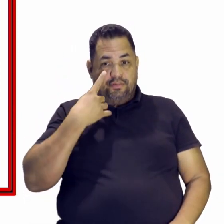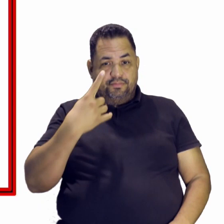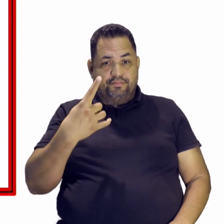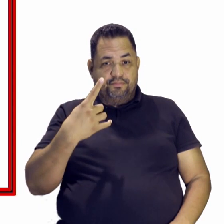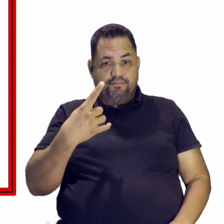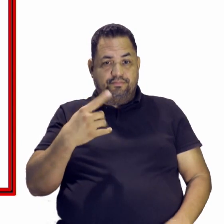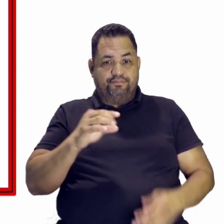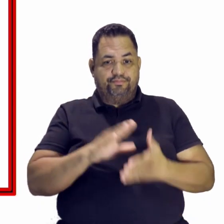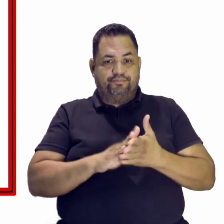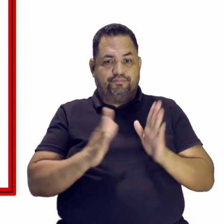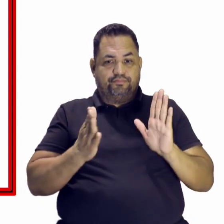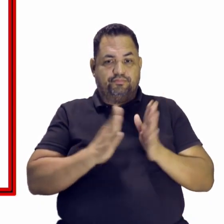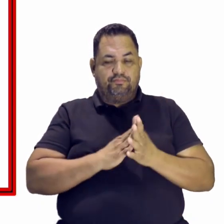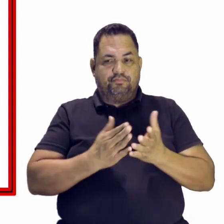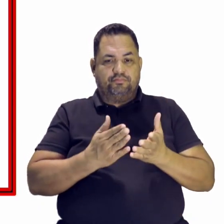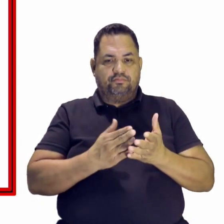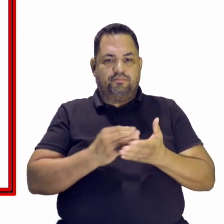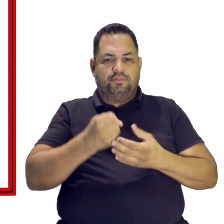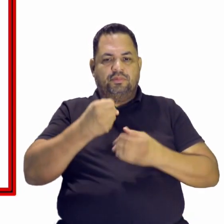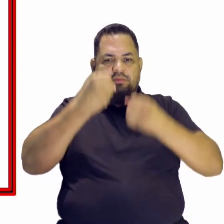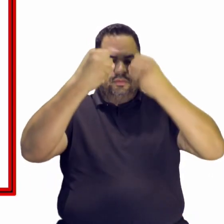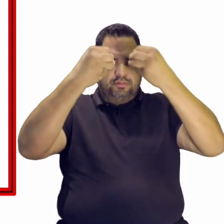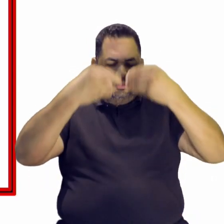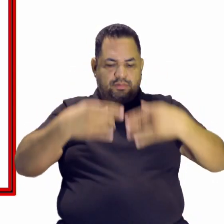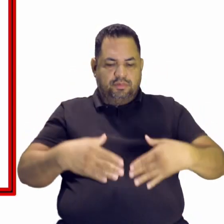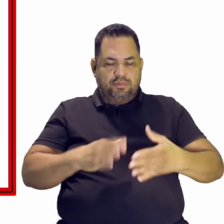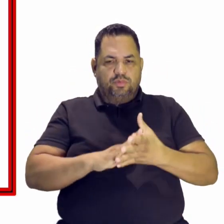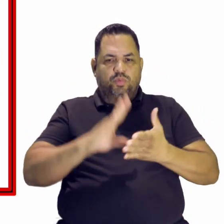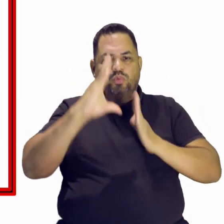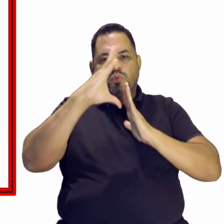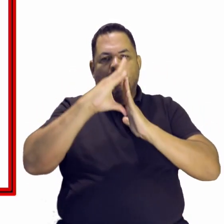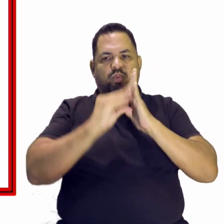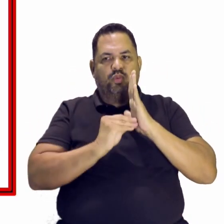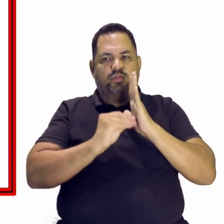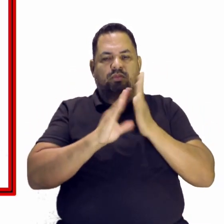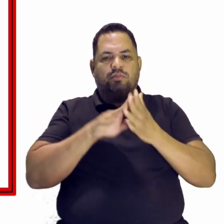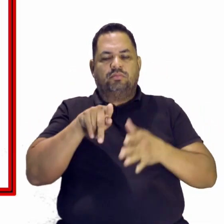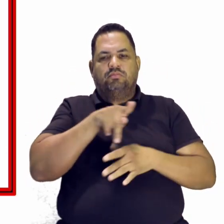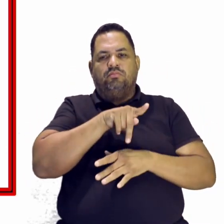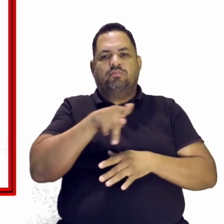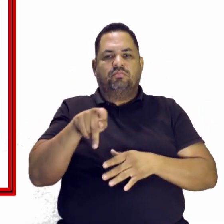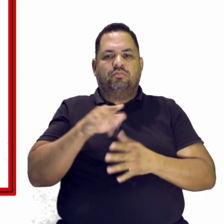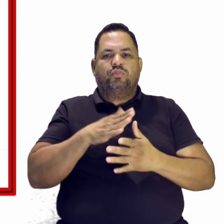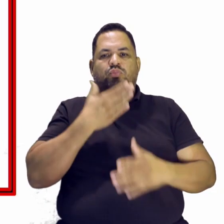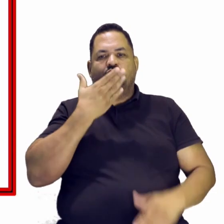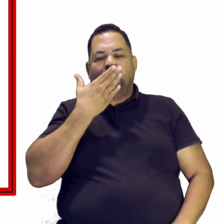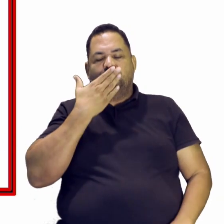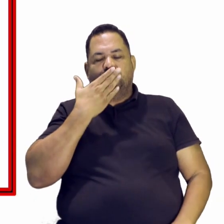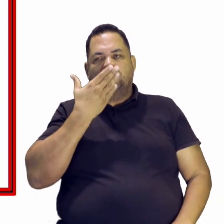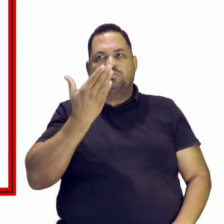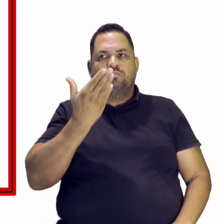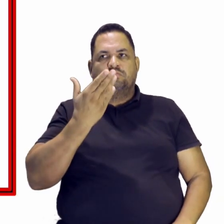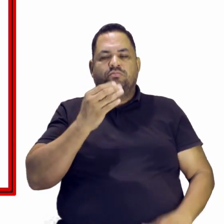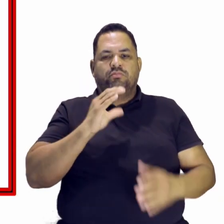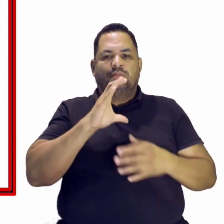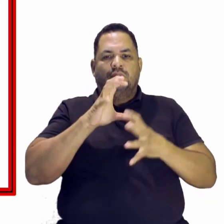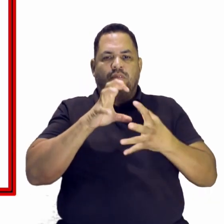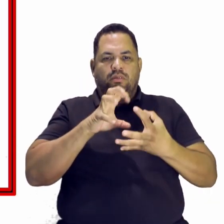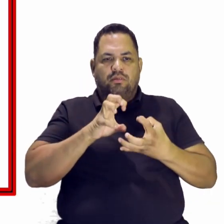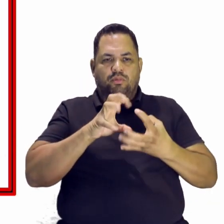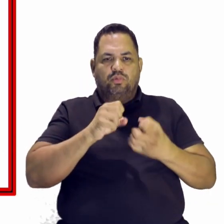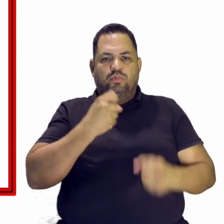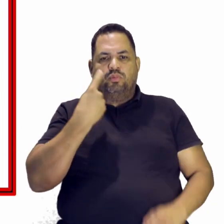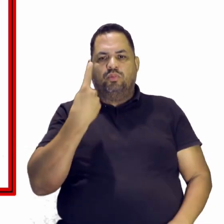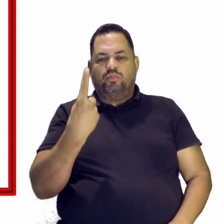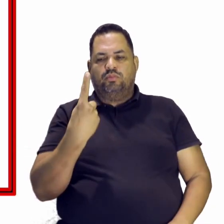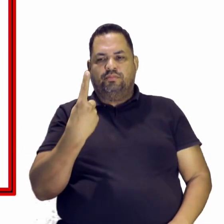especificar através lá do conteúdo que a gente viu, e aí tu vai dizer, prof, o tipo de contração do tipo